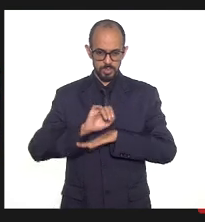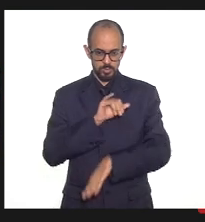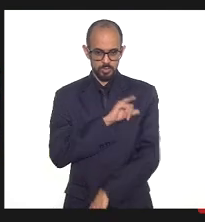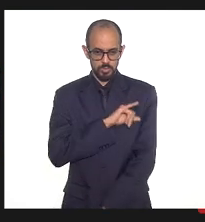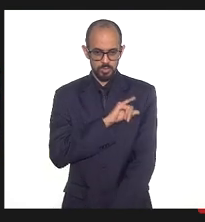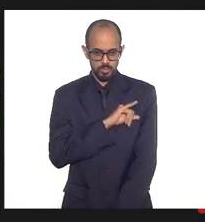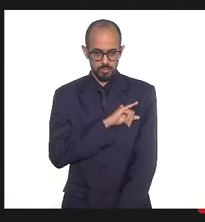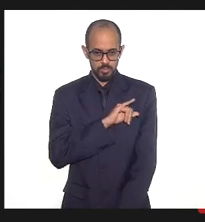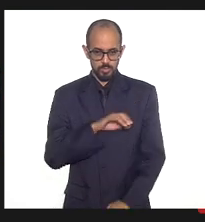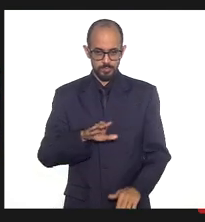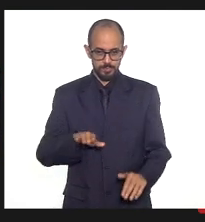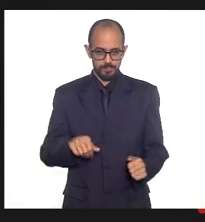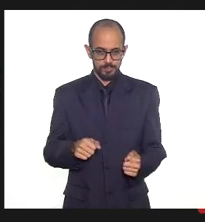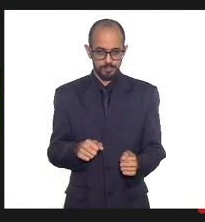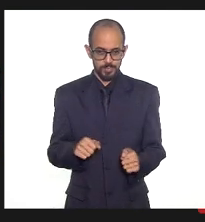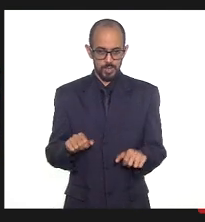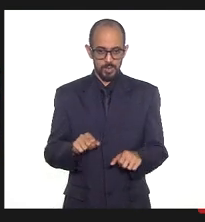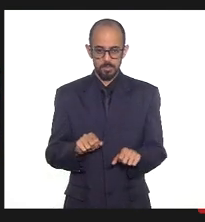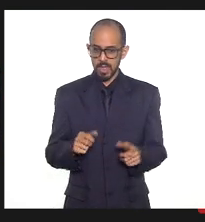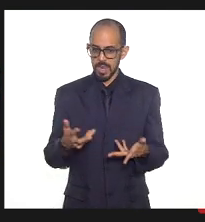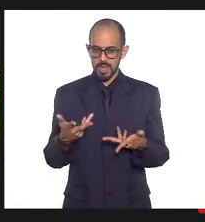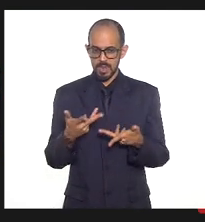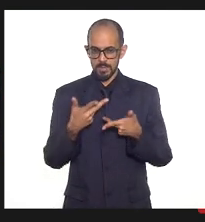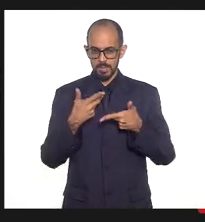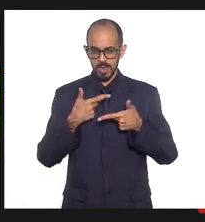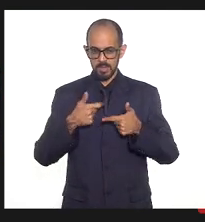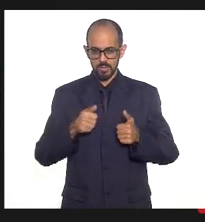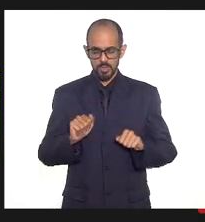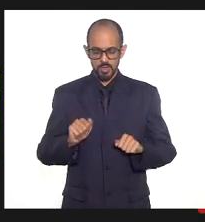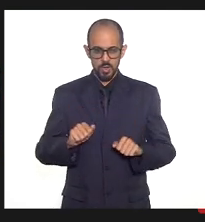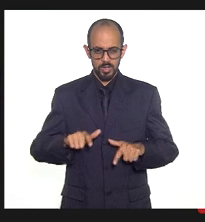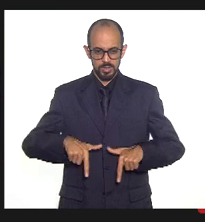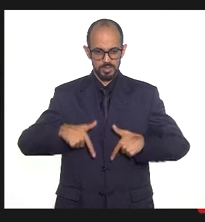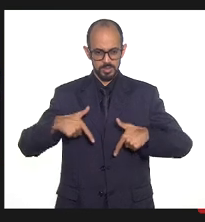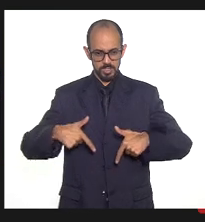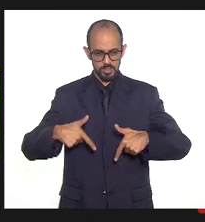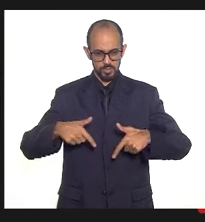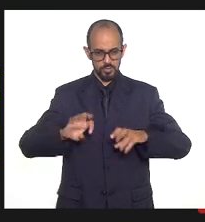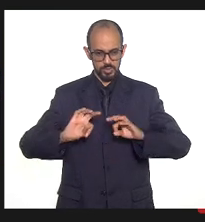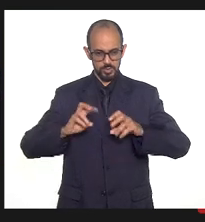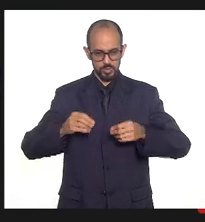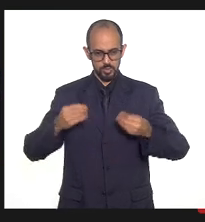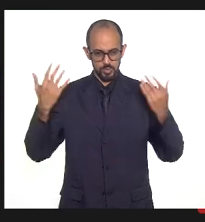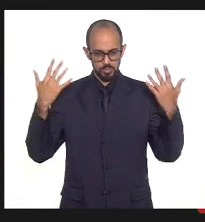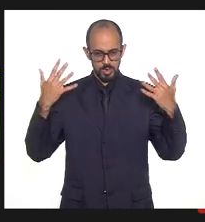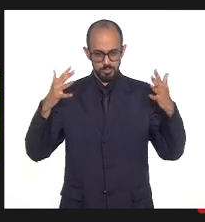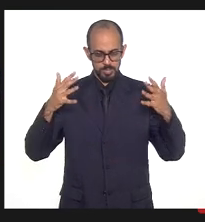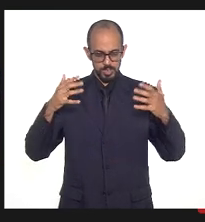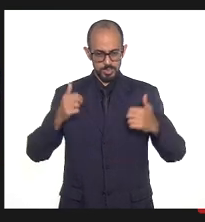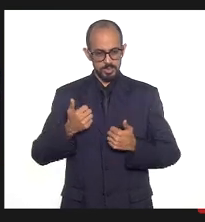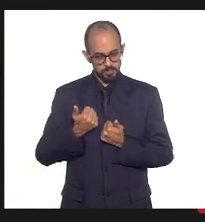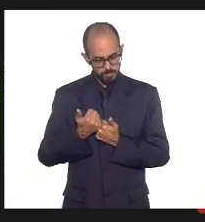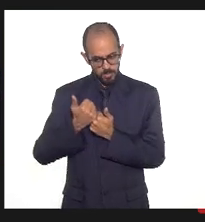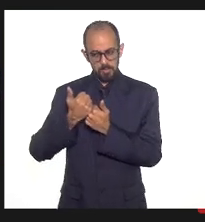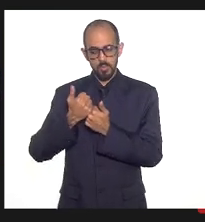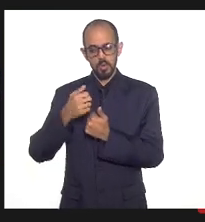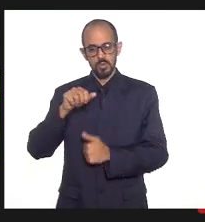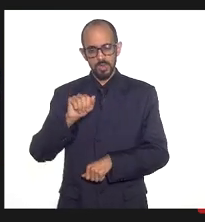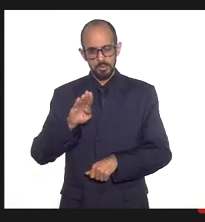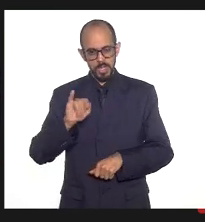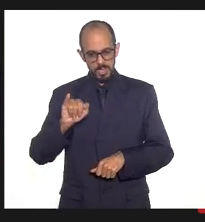É uma brilhante iniciativa, vocês estão todos de parabéns. Conte com o apoio da ABI. A ABI, só